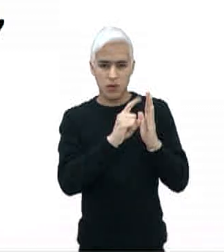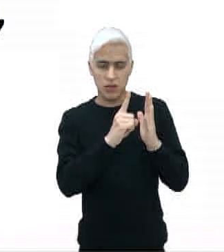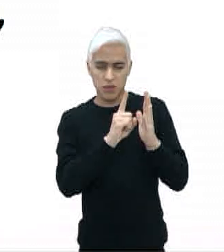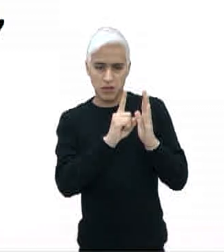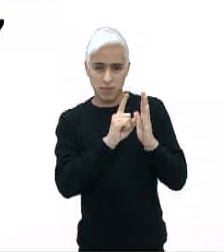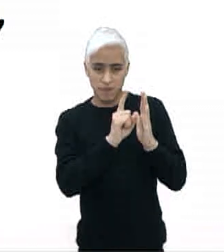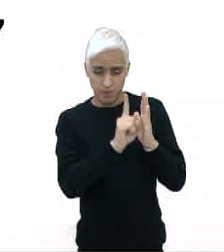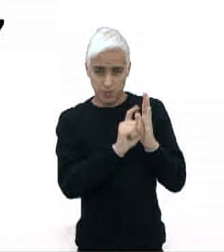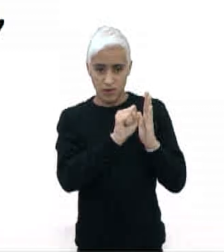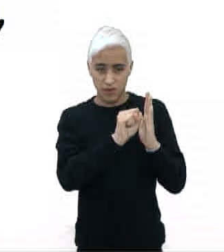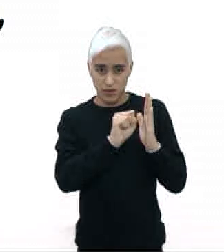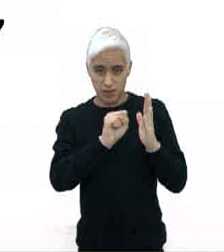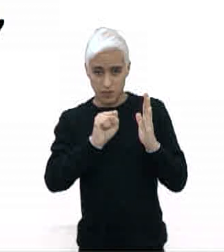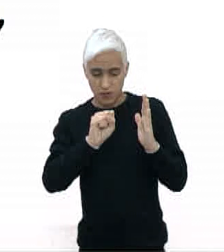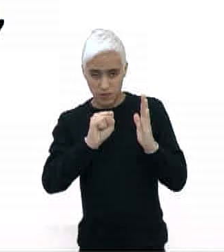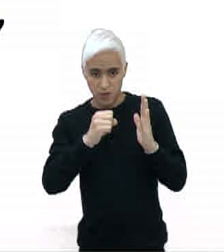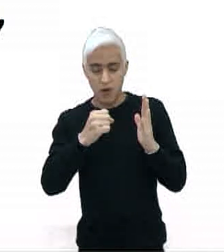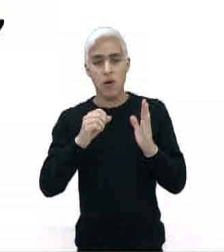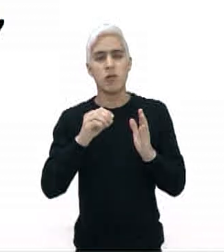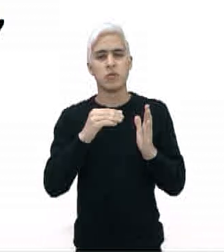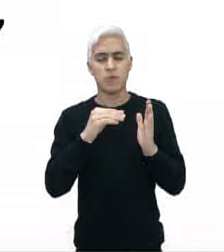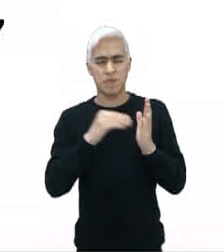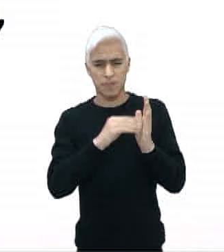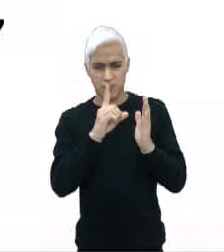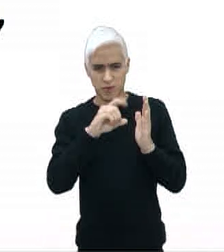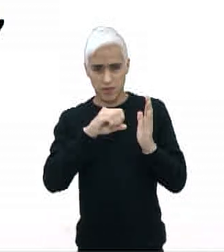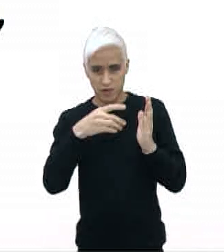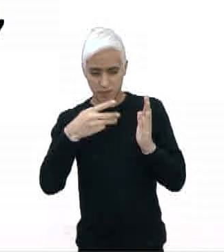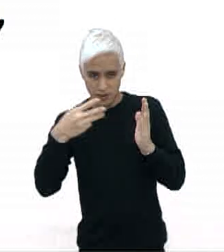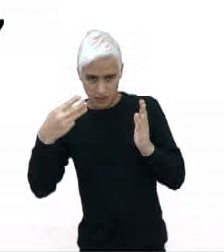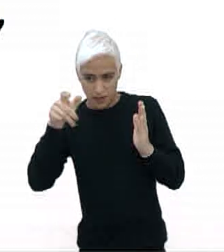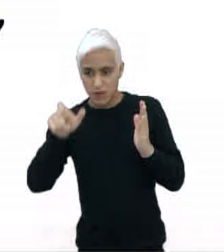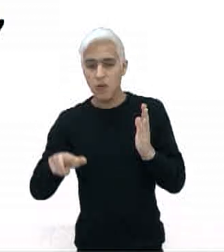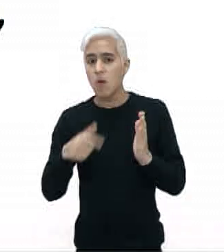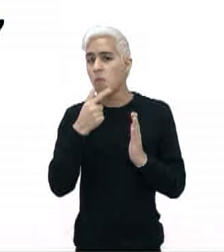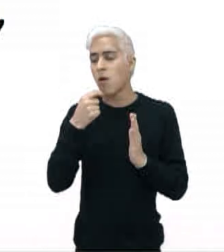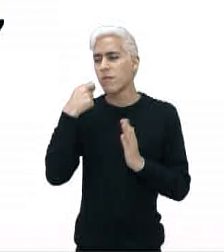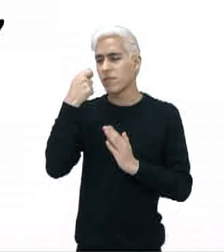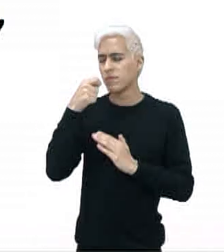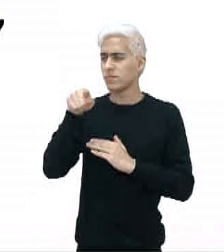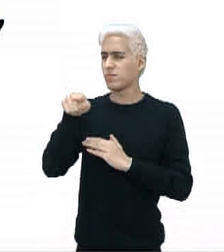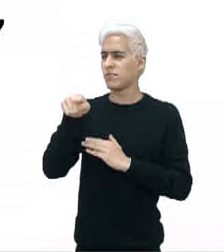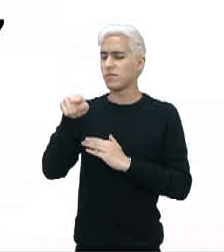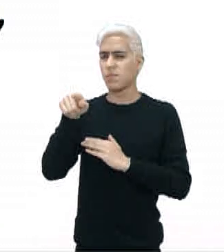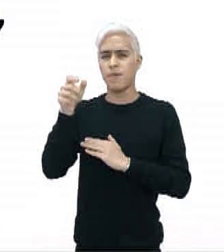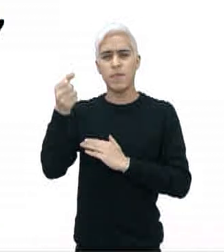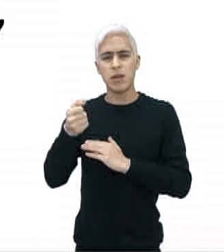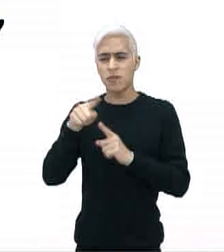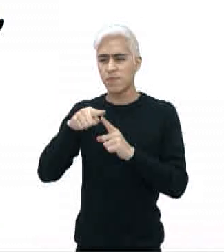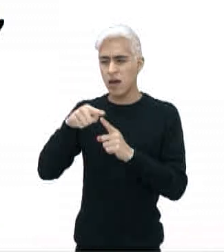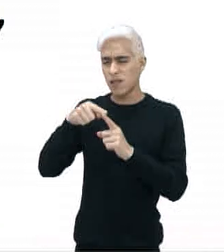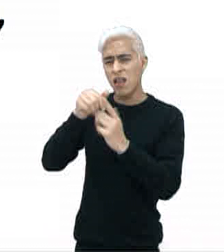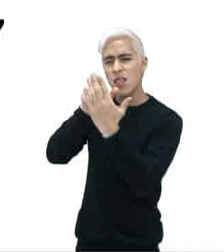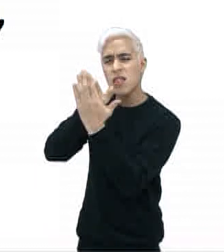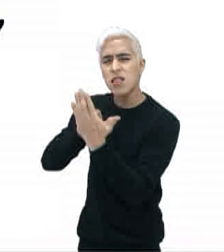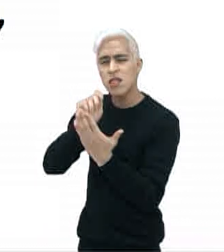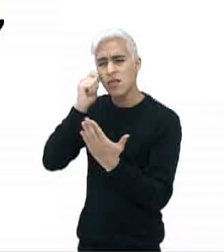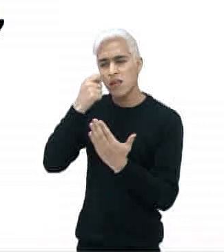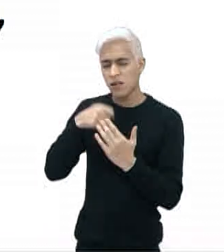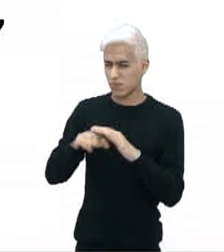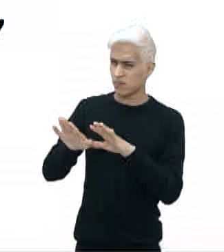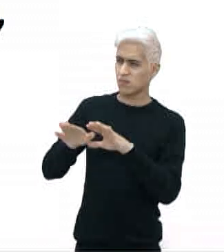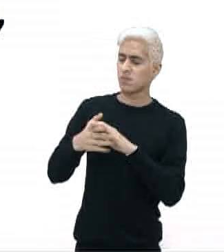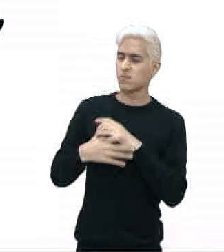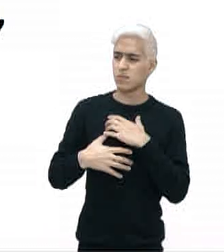1888-1953, no qual o personagem central é interpretado por um ator branco, tingido de negro. Refletindo sobre essa